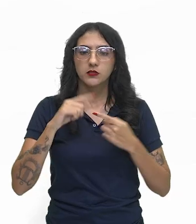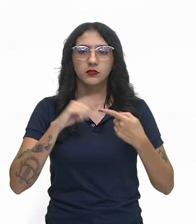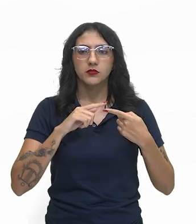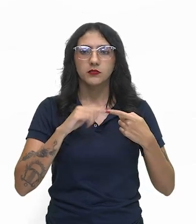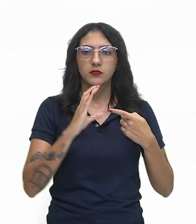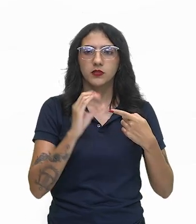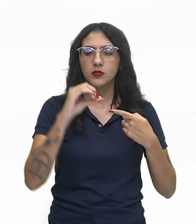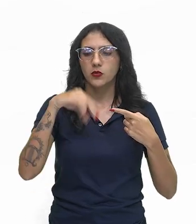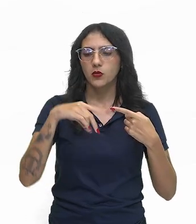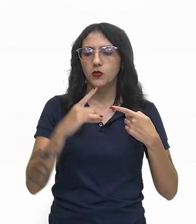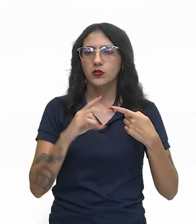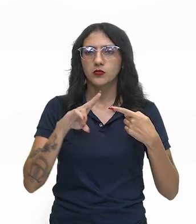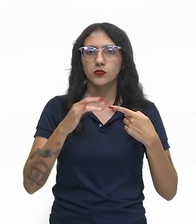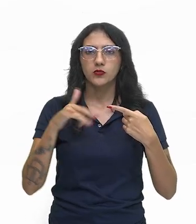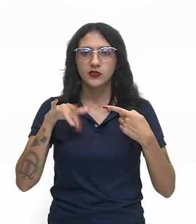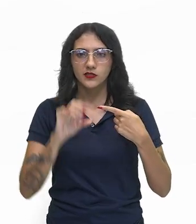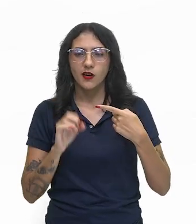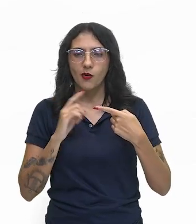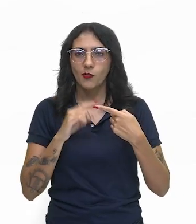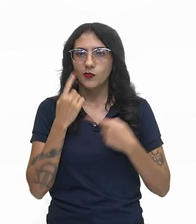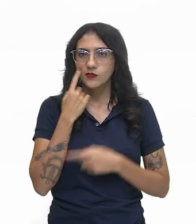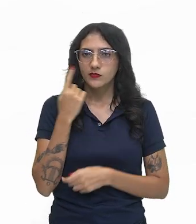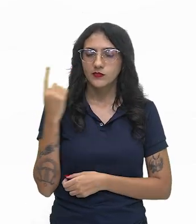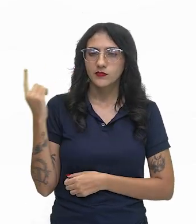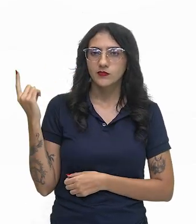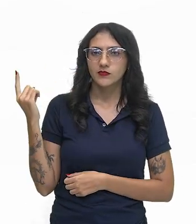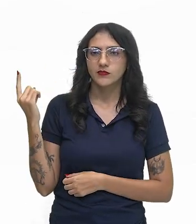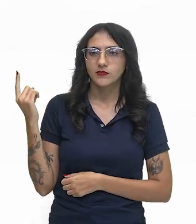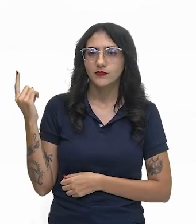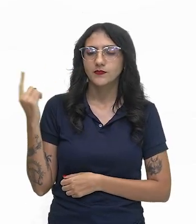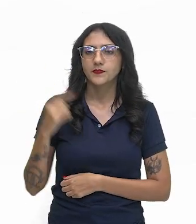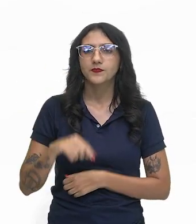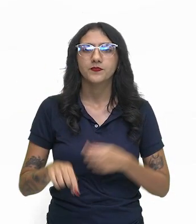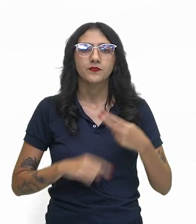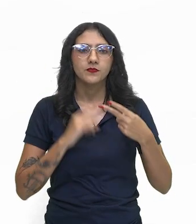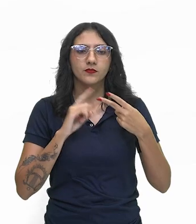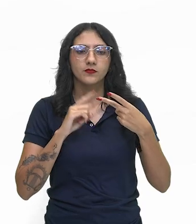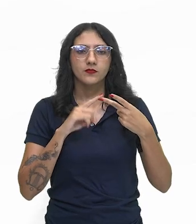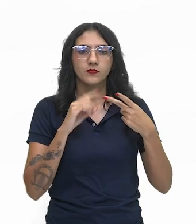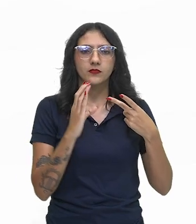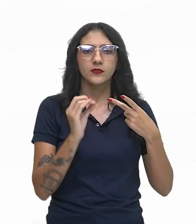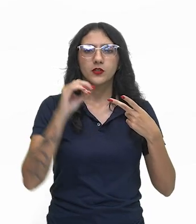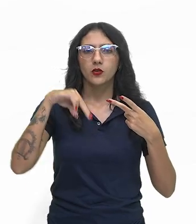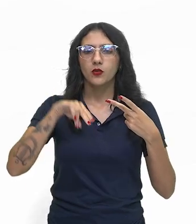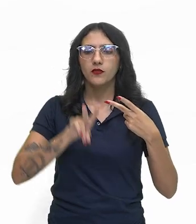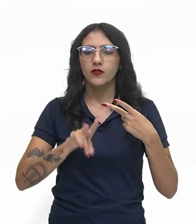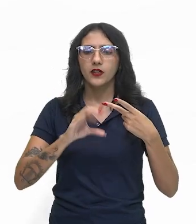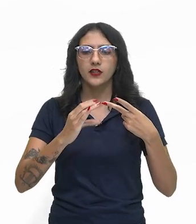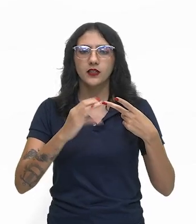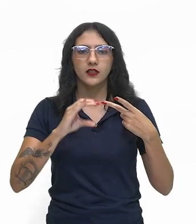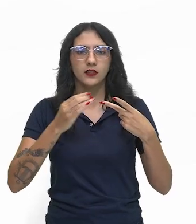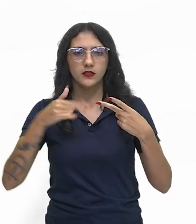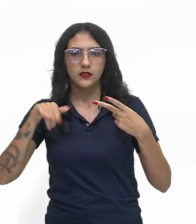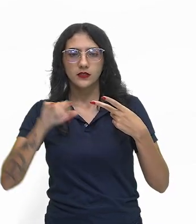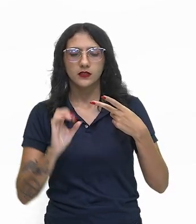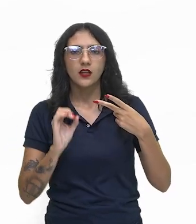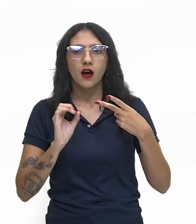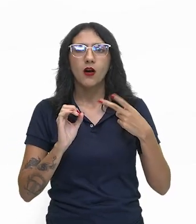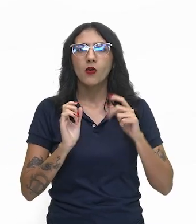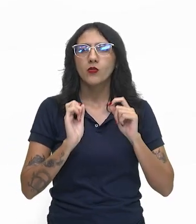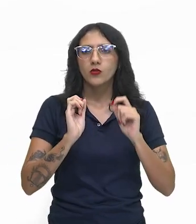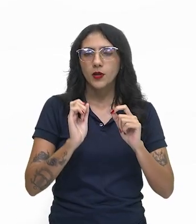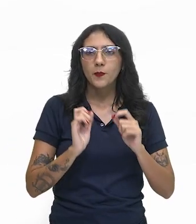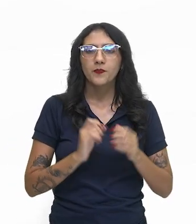nós temos aqui, ó, condução. Temos a convecção, que envolve aí